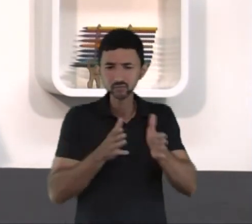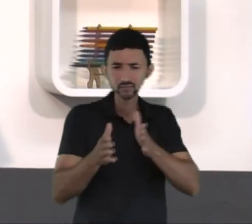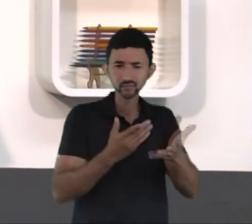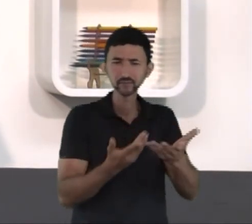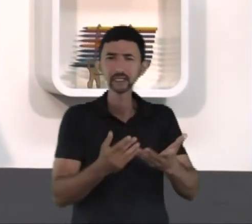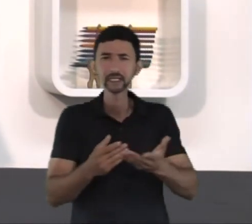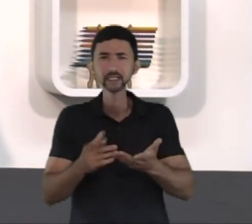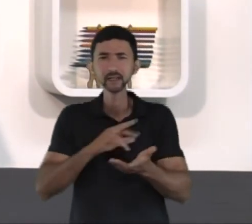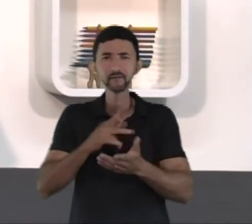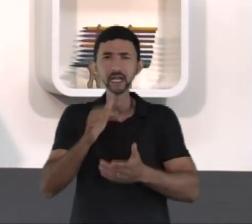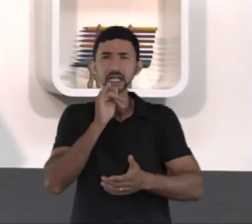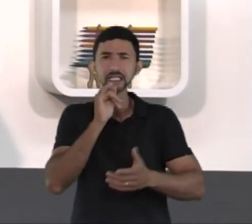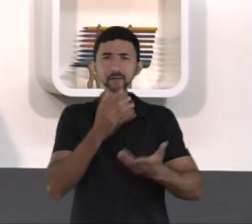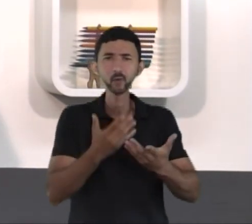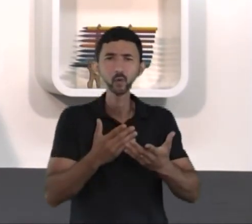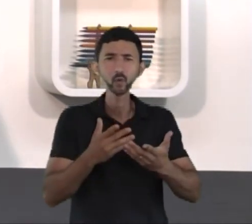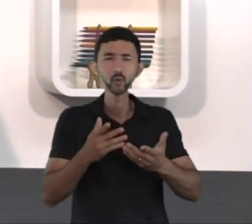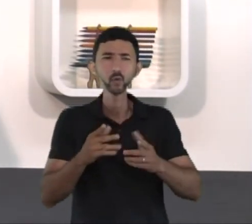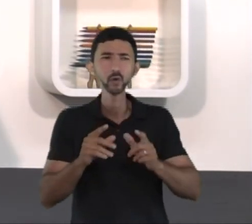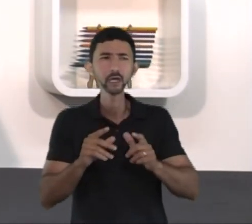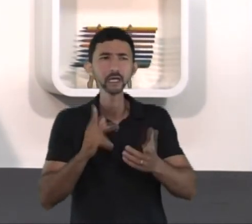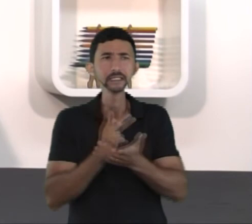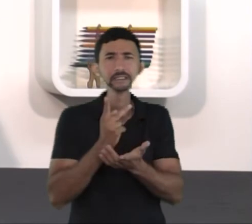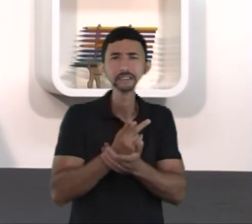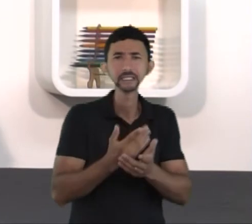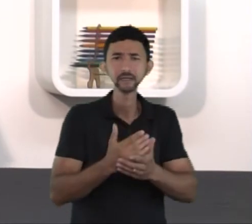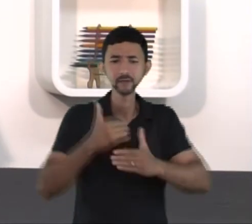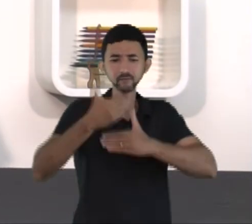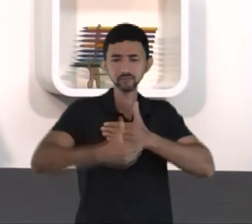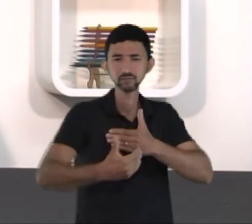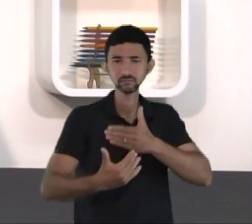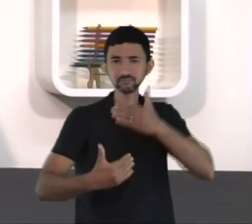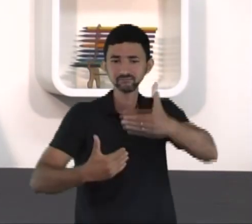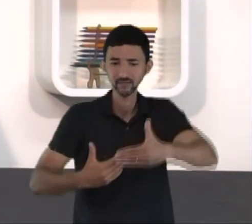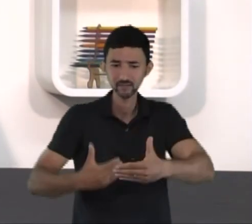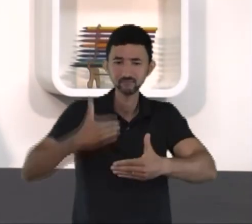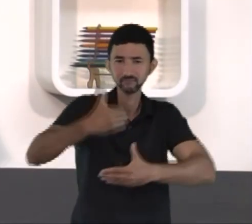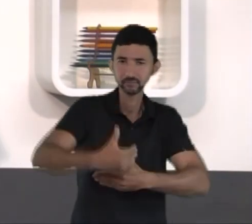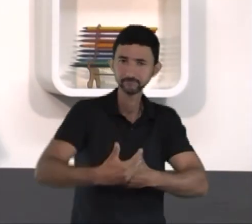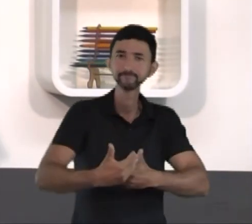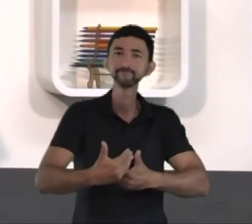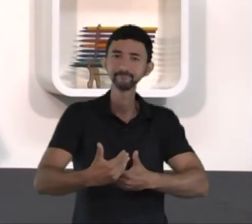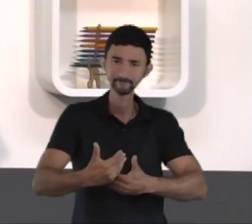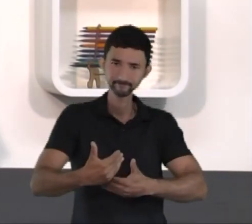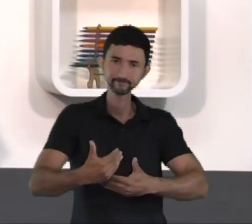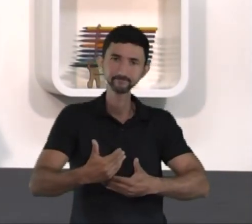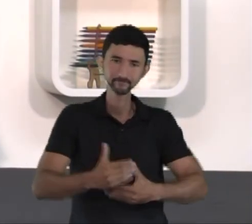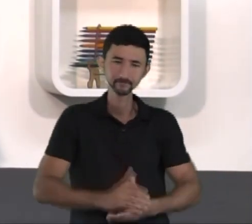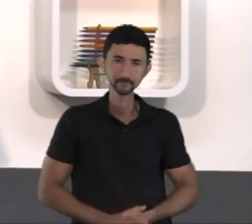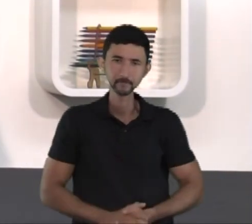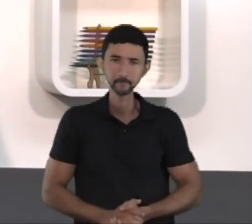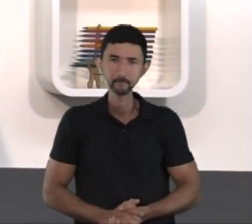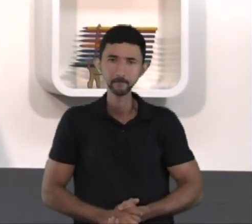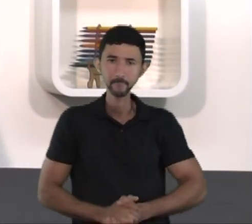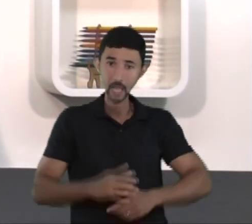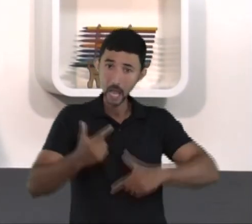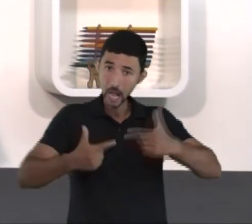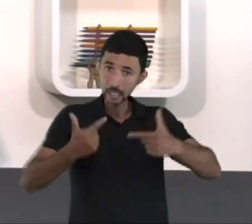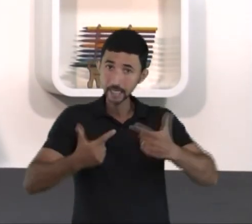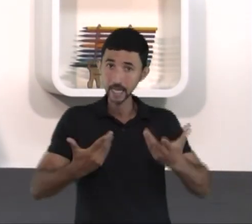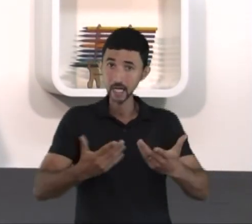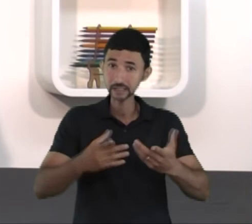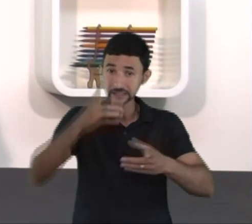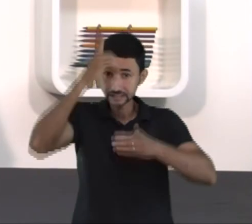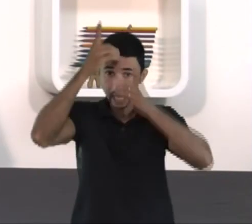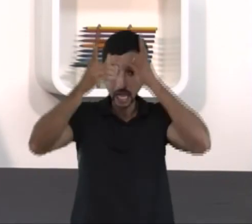existia essa questão de eu estar sempre à frente do meu inimigo, à frente do meu oponente, tá? Essa era a guerra.